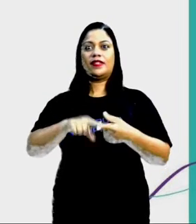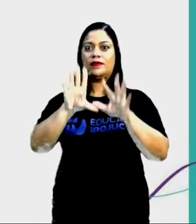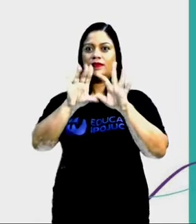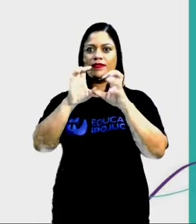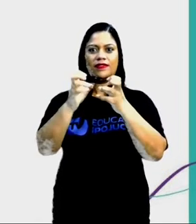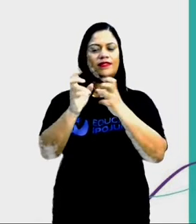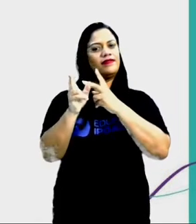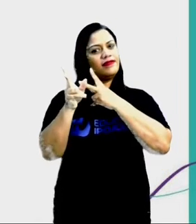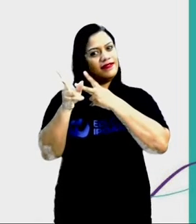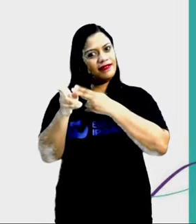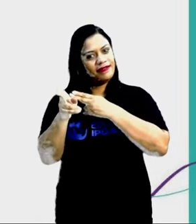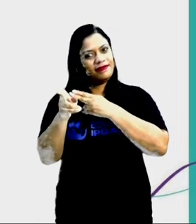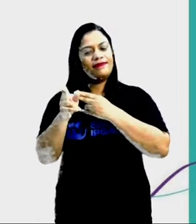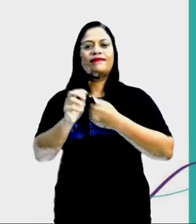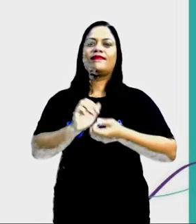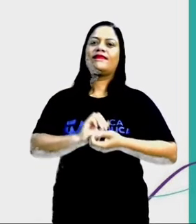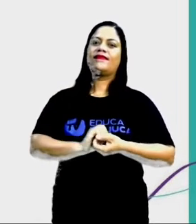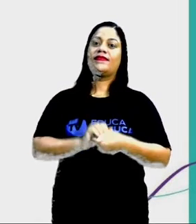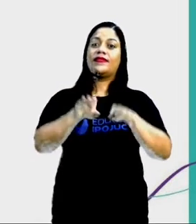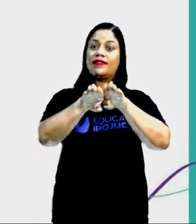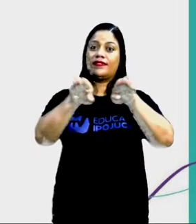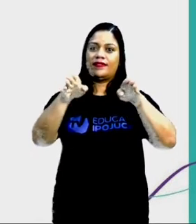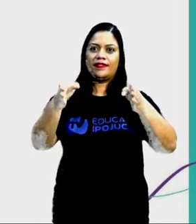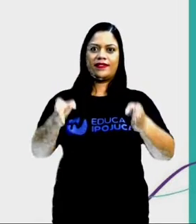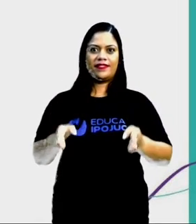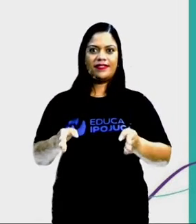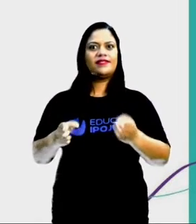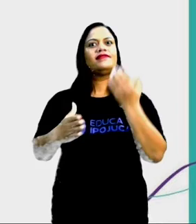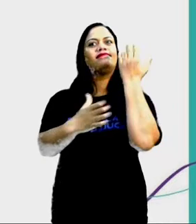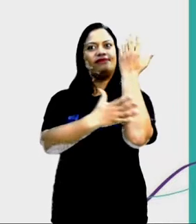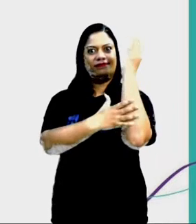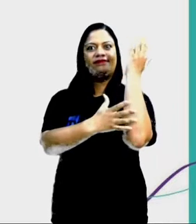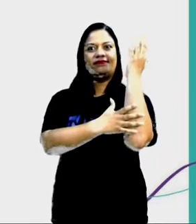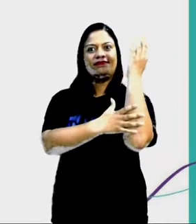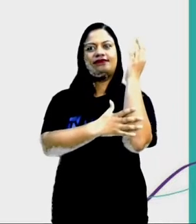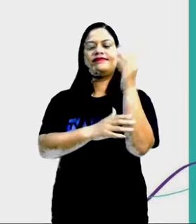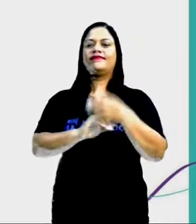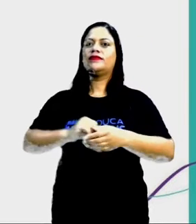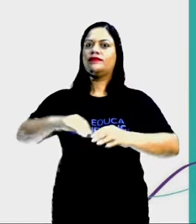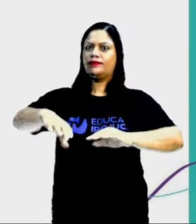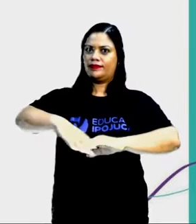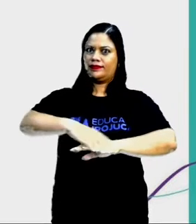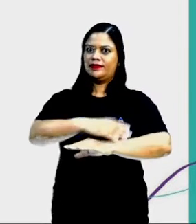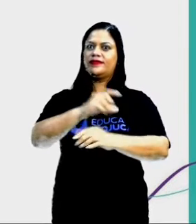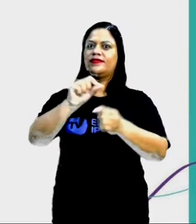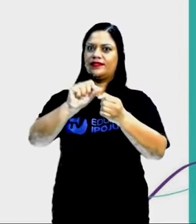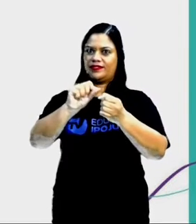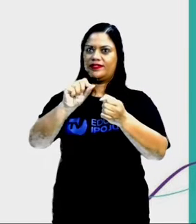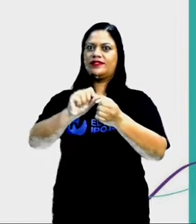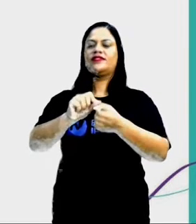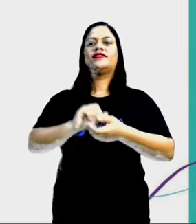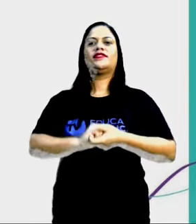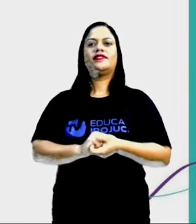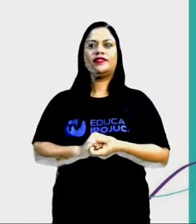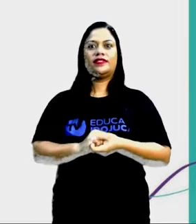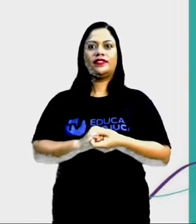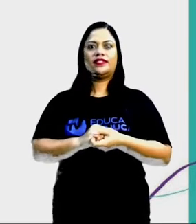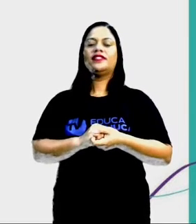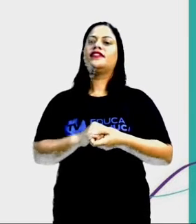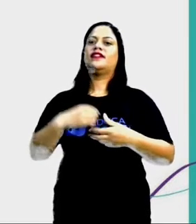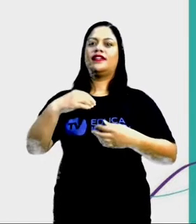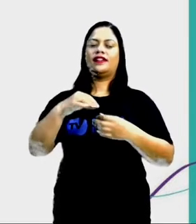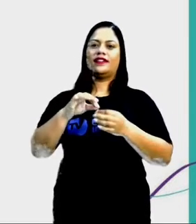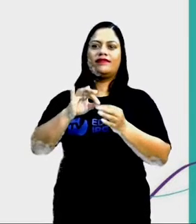de tecido. A mesa de madeira. O sapato, que é feito de tecido e